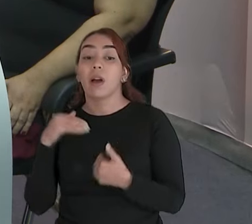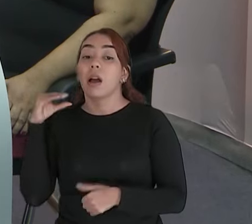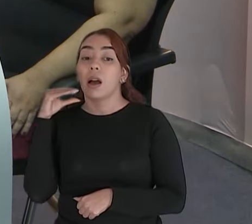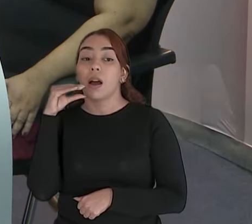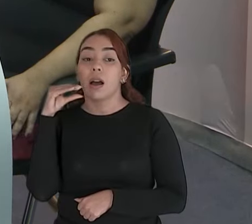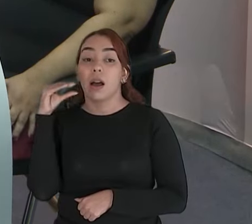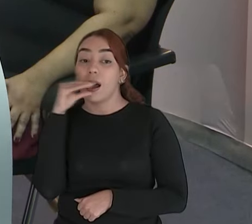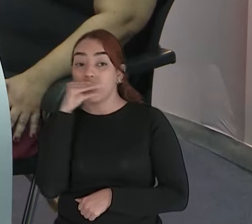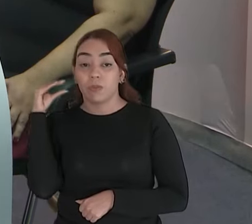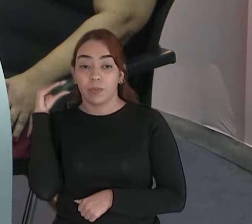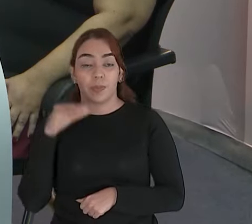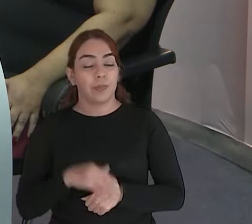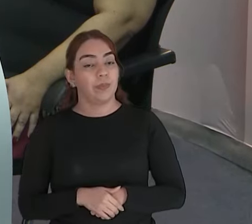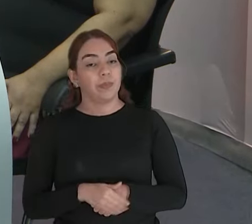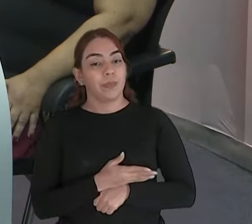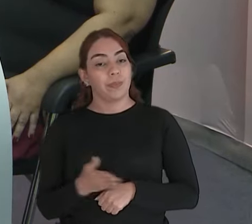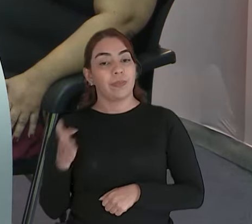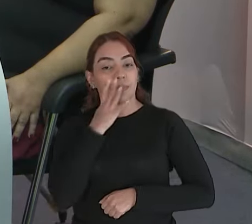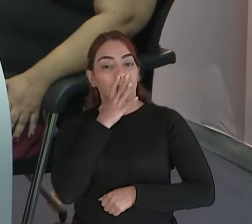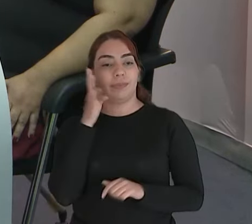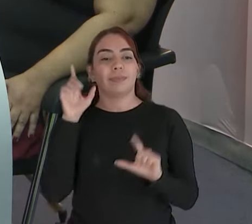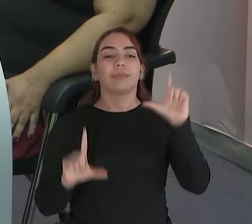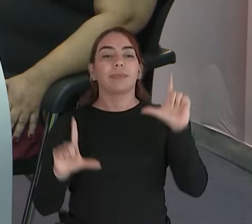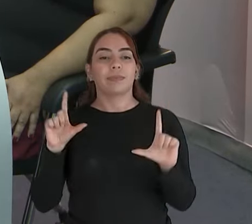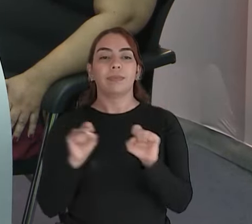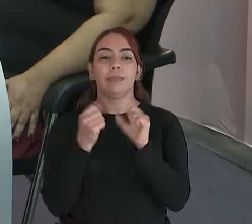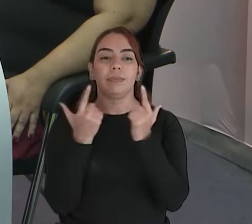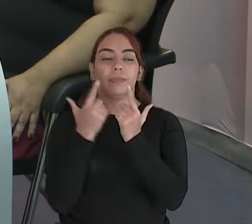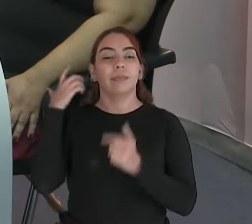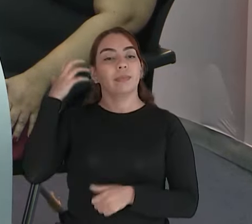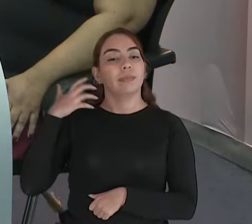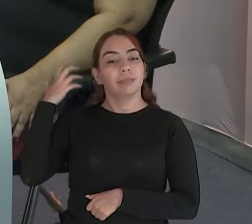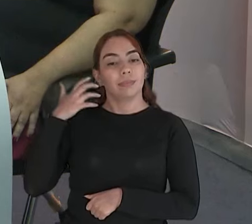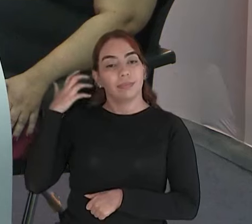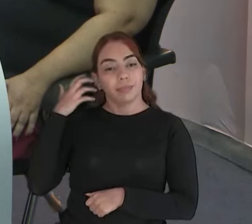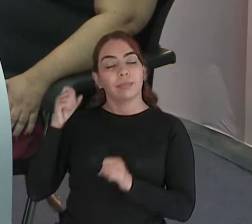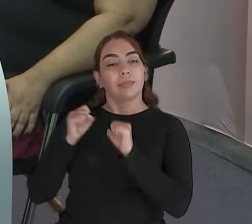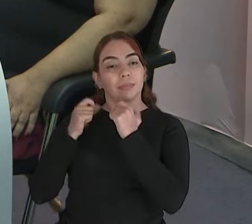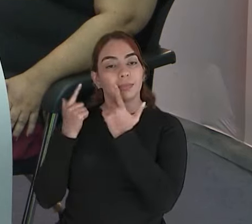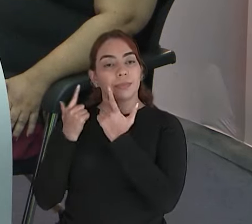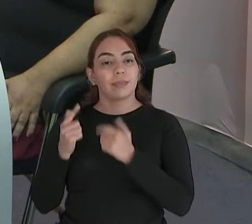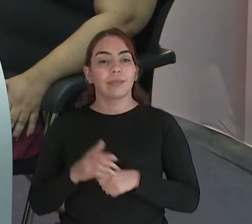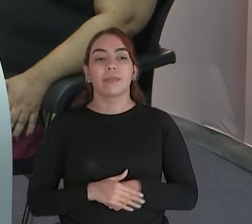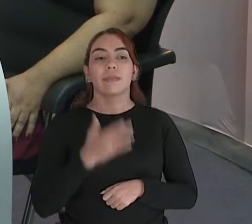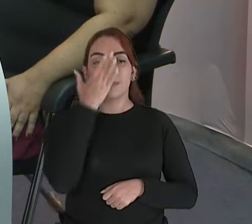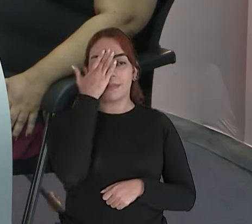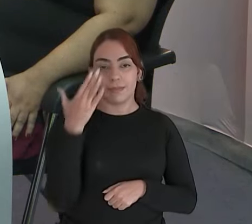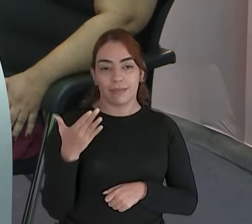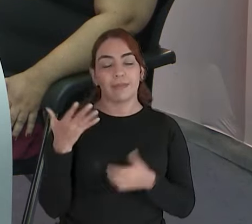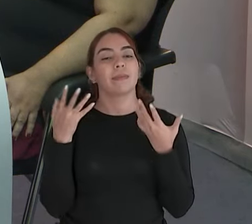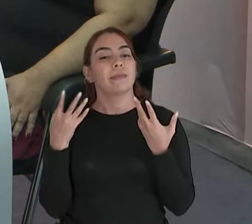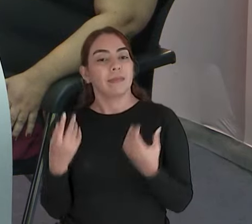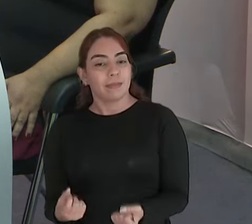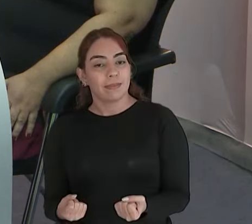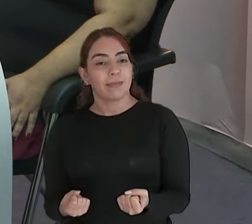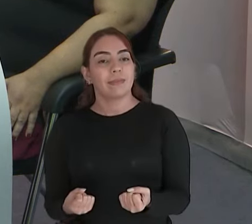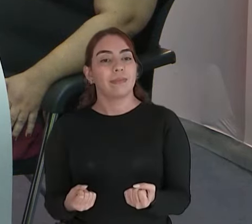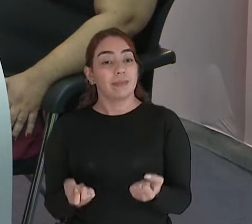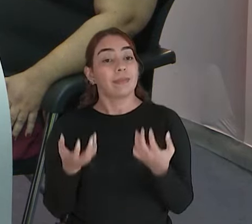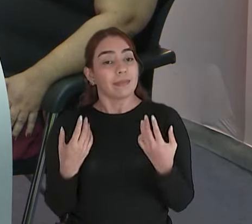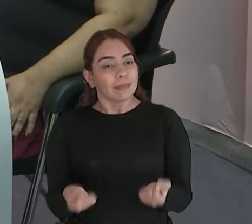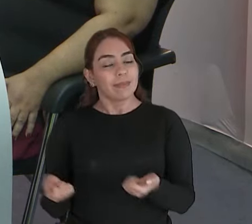E você nos acompanha pela TV Assembleia e Rádio FM Assembleia. Obrigada por terem aceitado